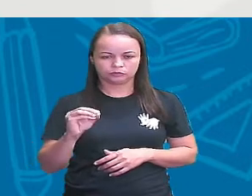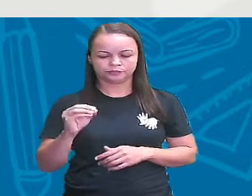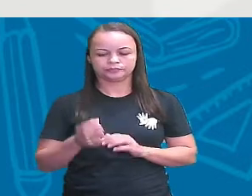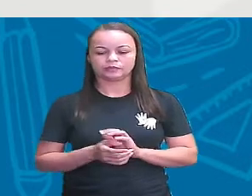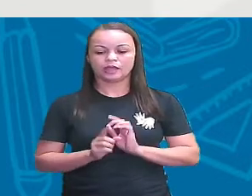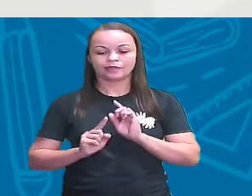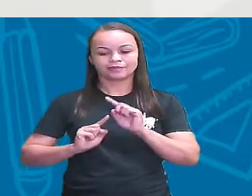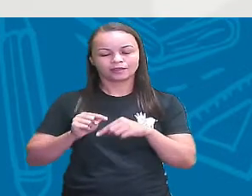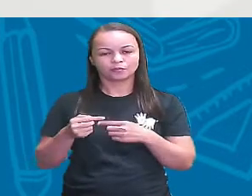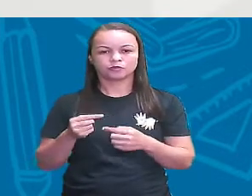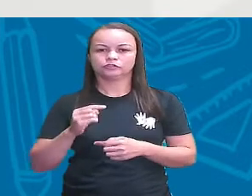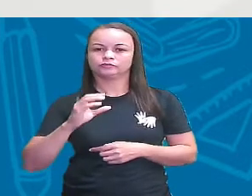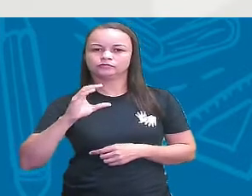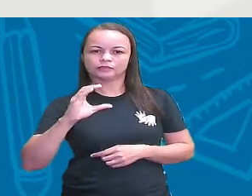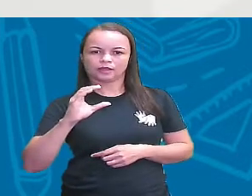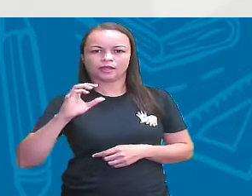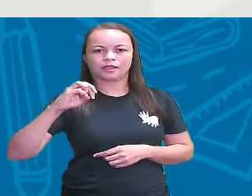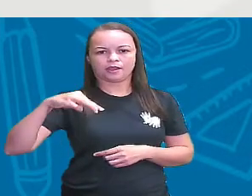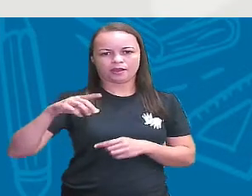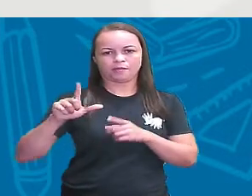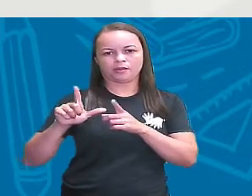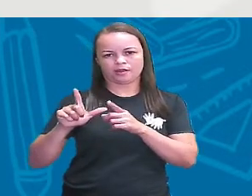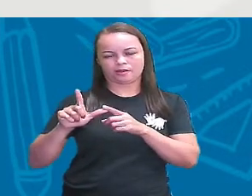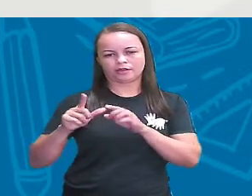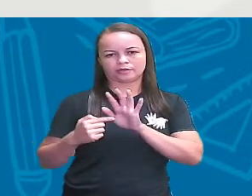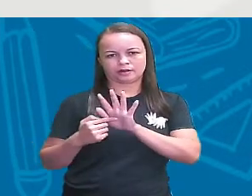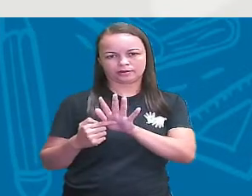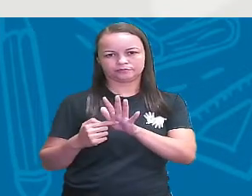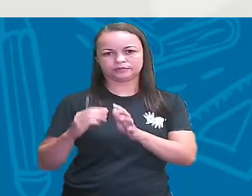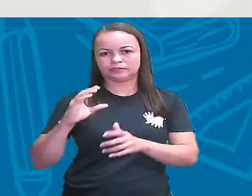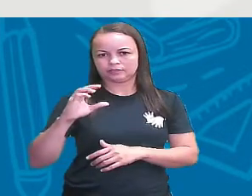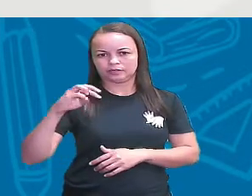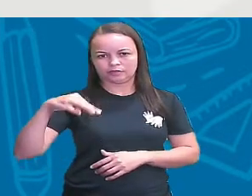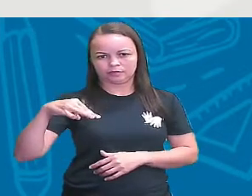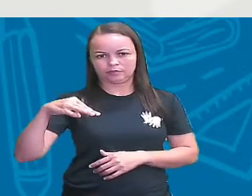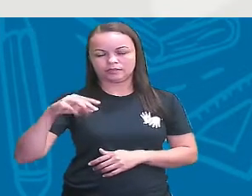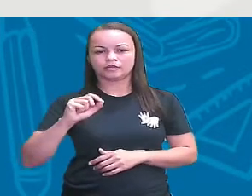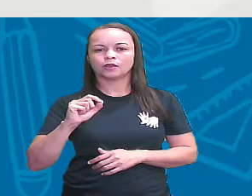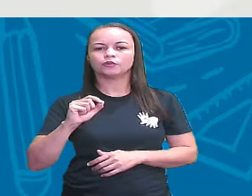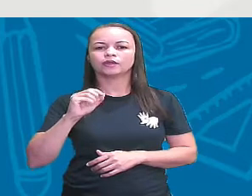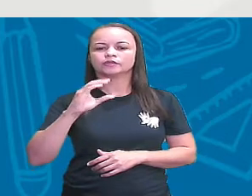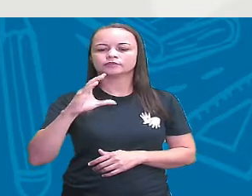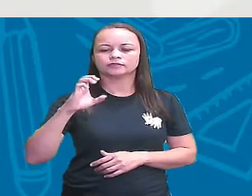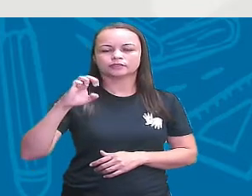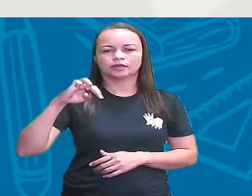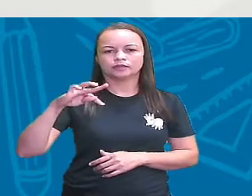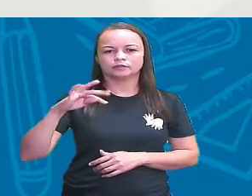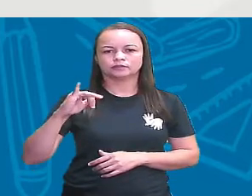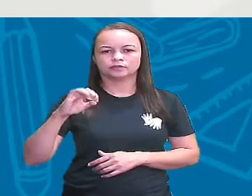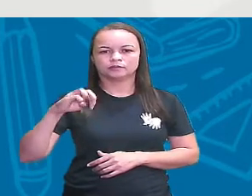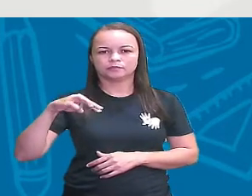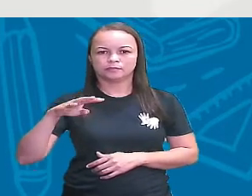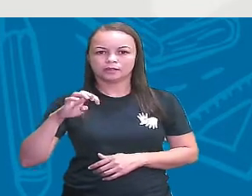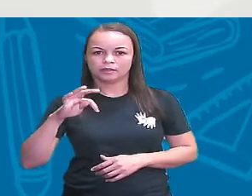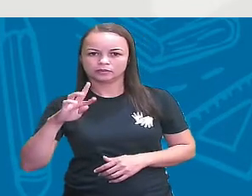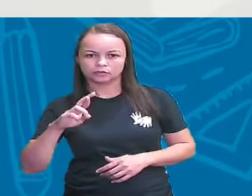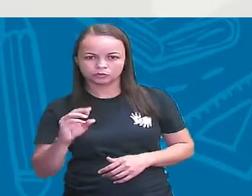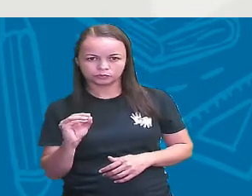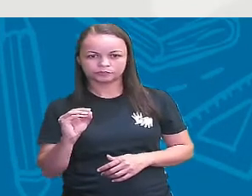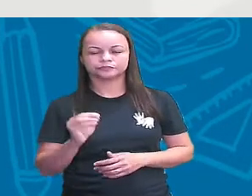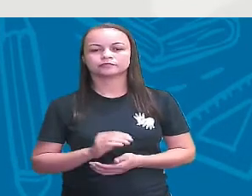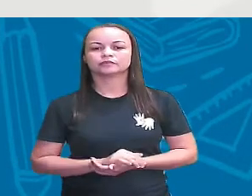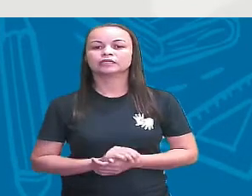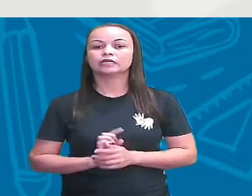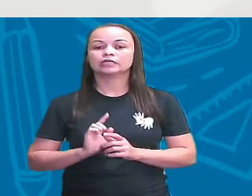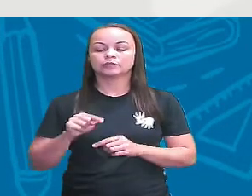tenho o CM, que vai representar os centímetros. E por fim lá, eu